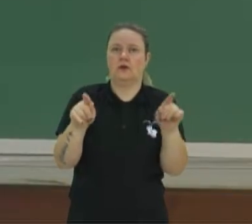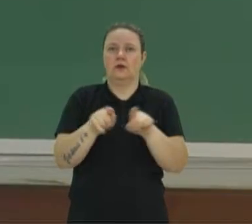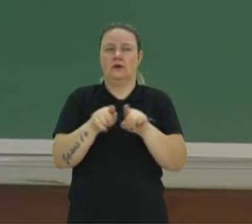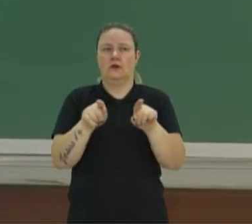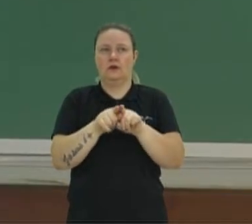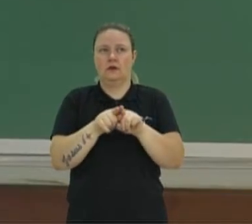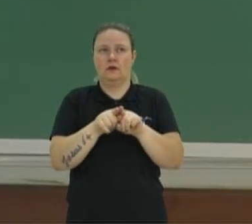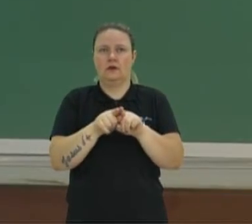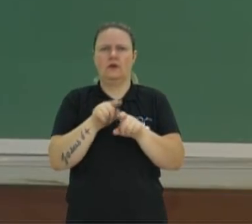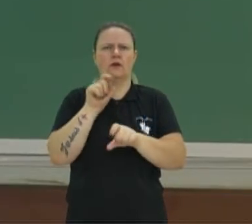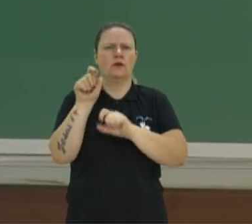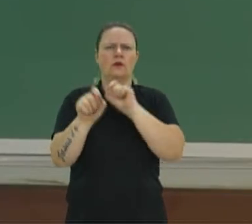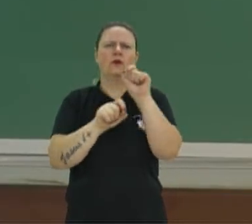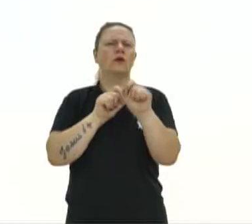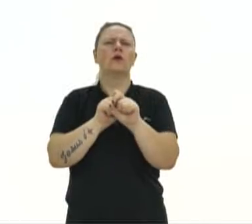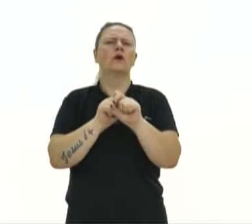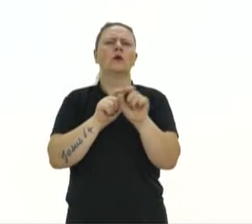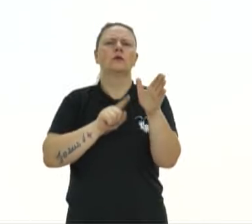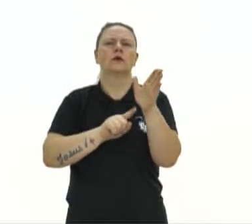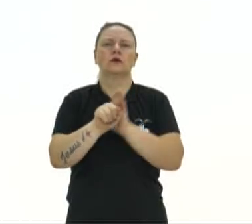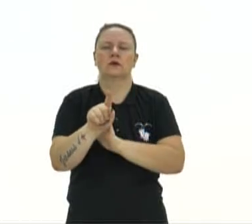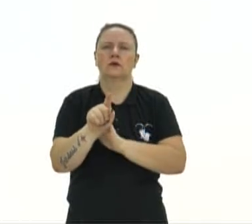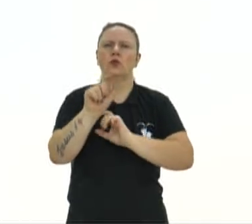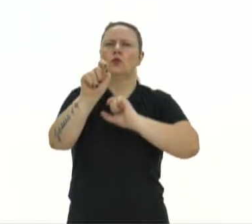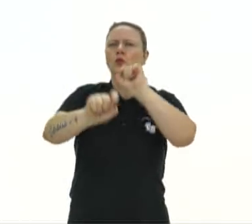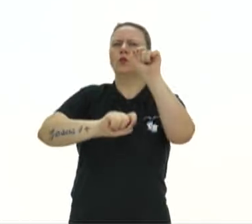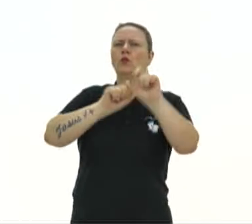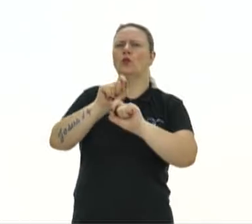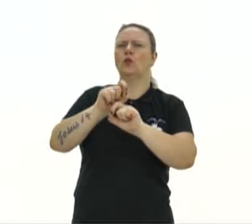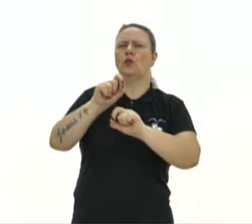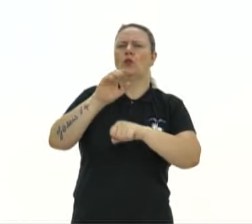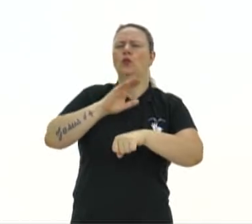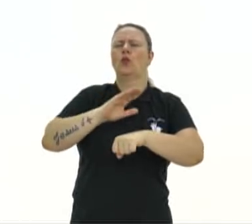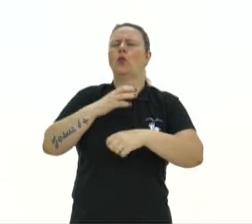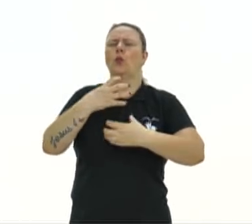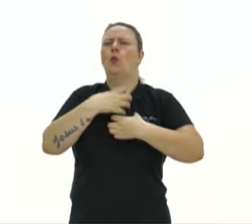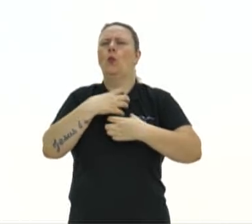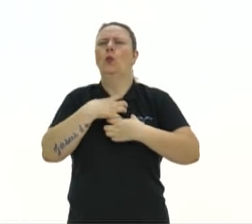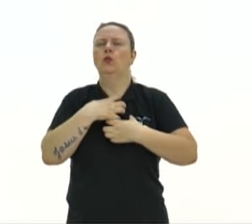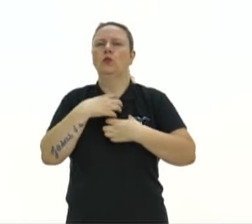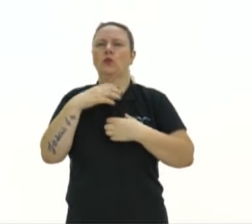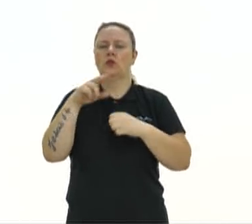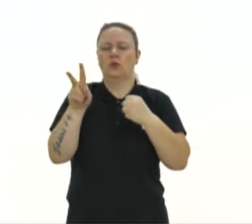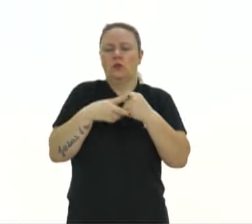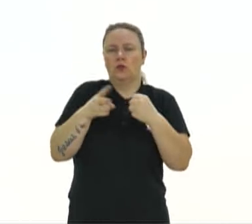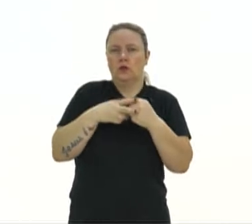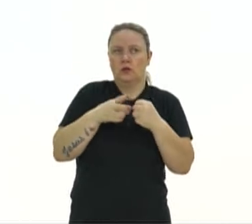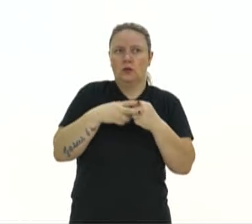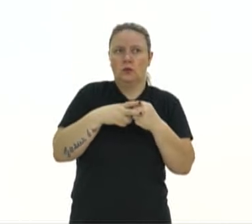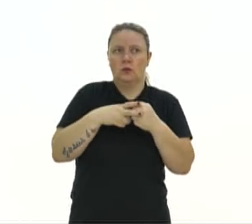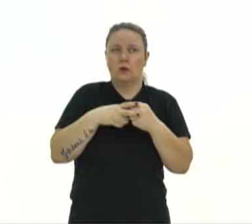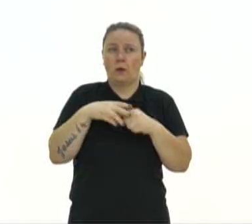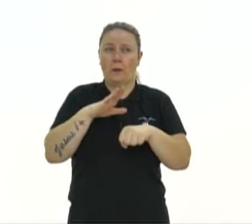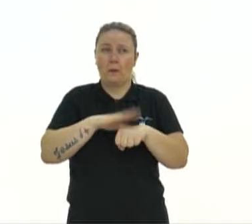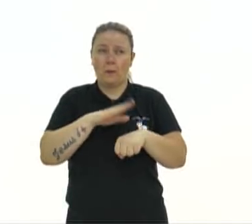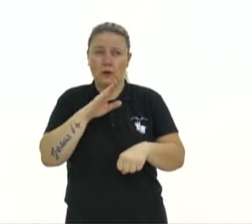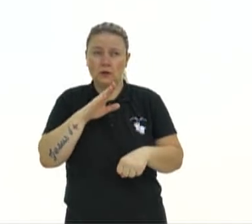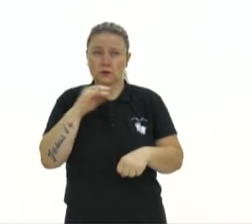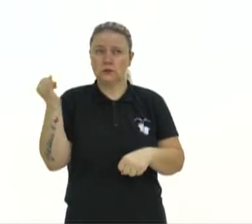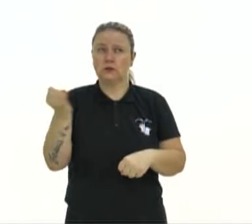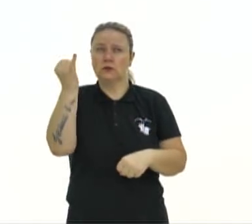guia. Vamos lá para a pergunta. Qual modo verbal tem predominância nesses trechos? Que efeito esse